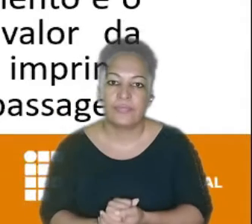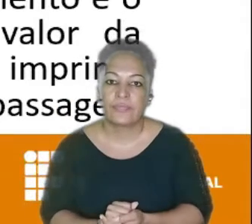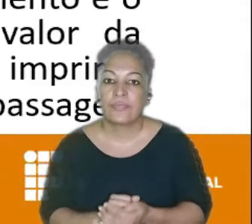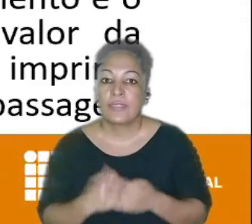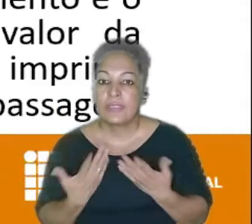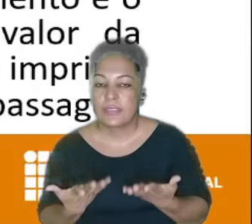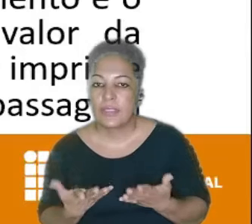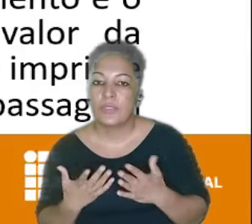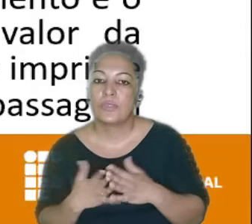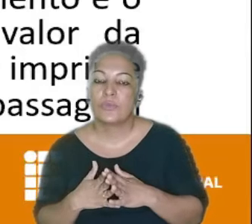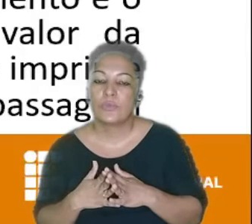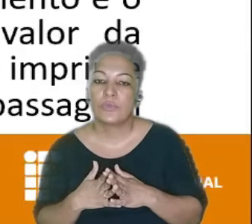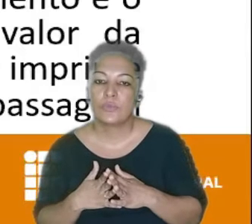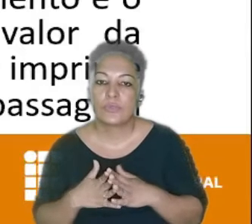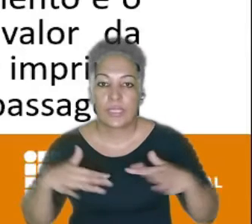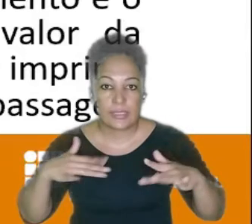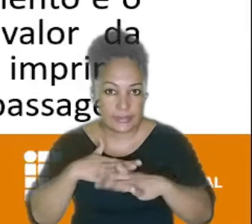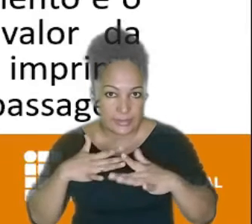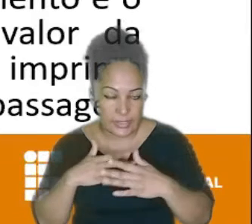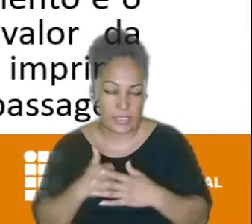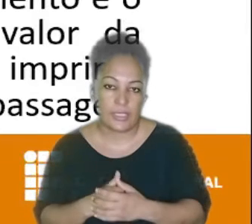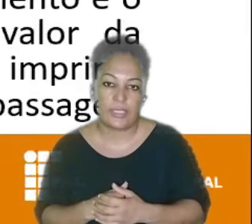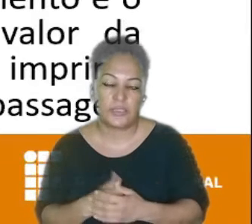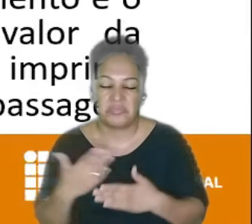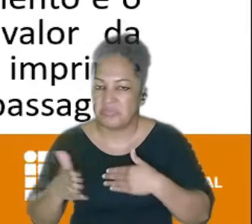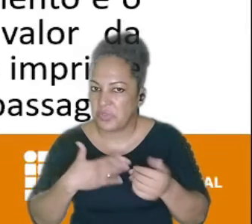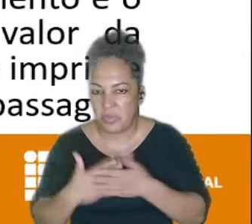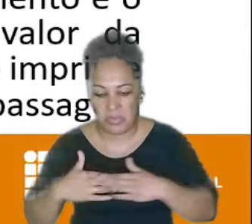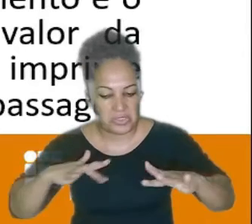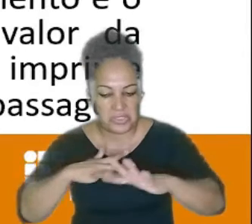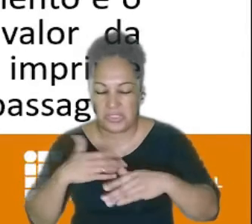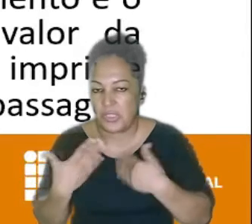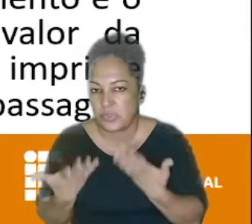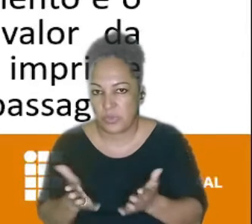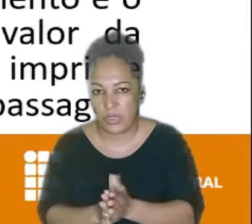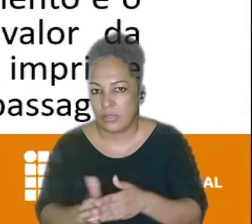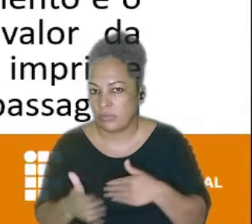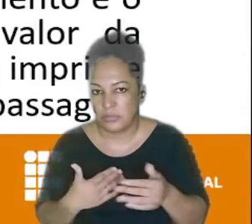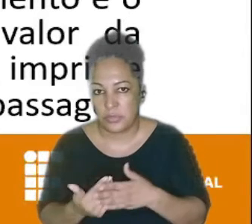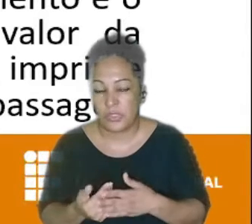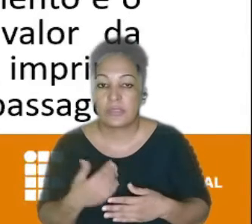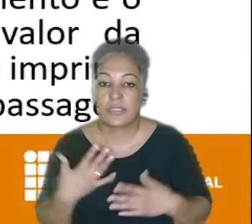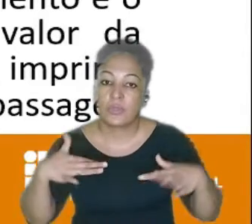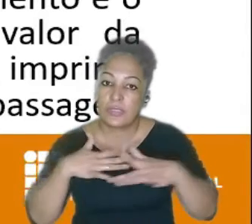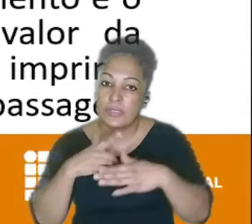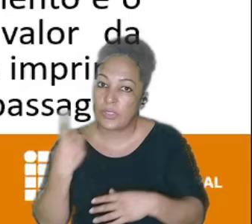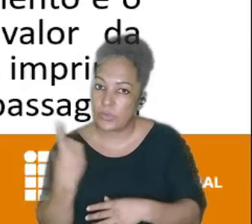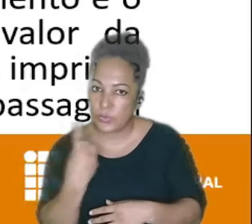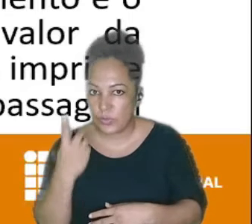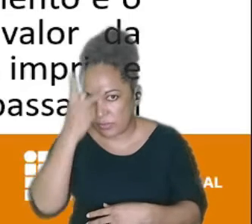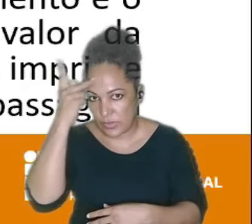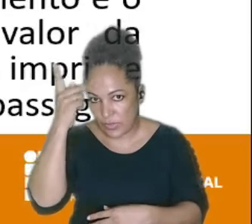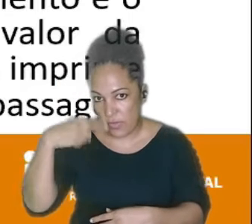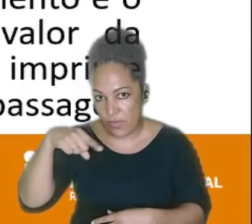dessa empresa. Na rodoviária da cidade de origem, não importa, né? É uma cidade. Então, na cidade de origem,